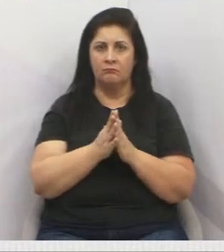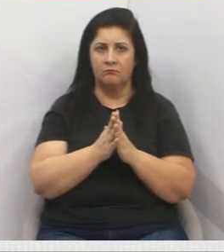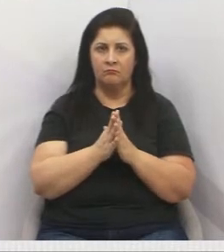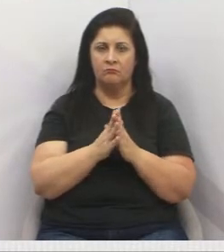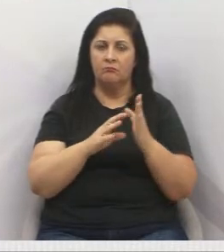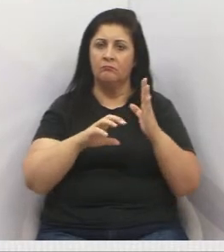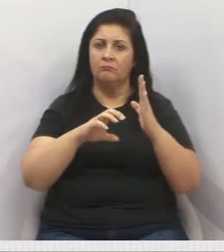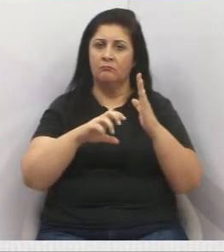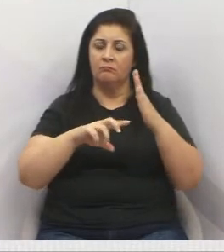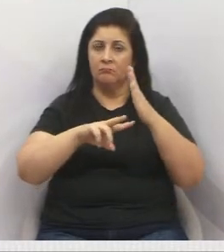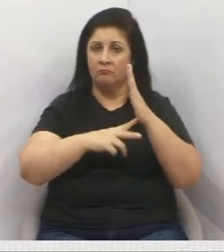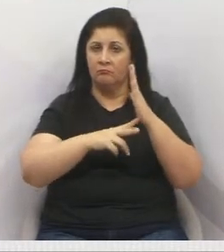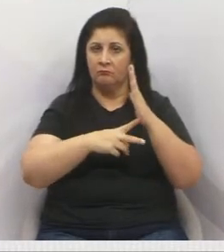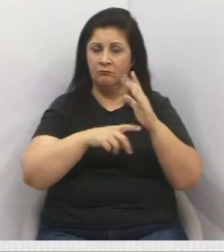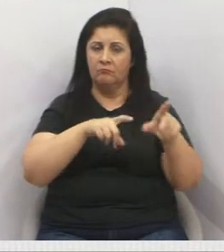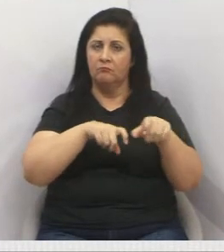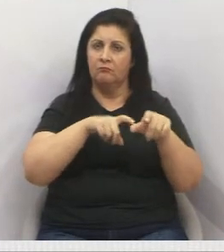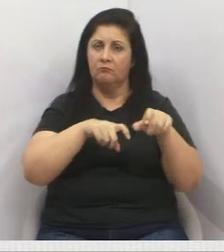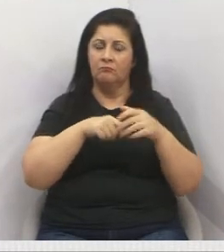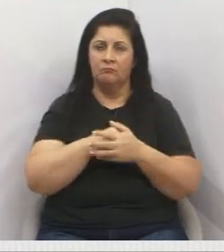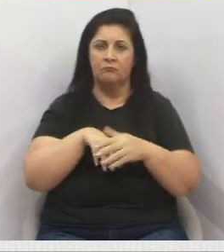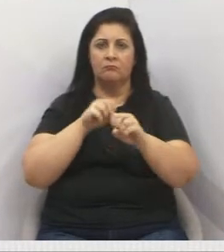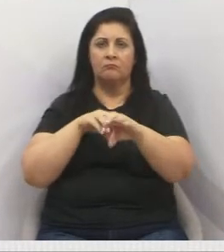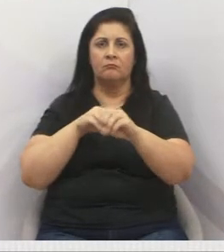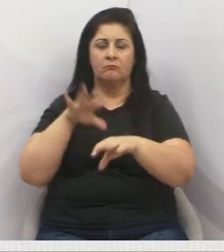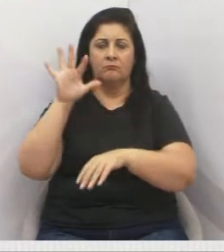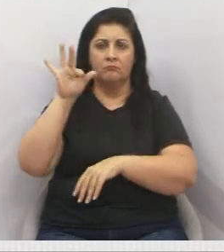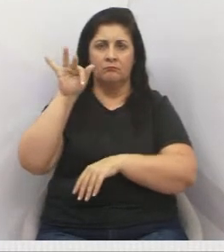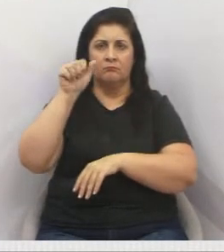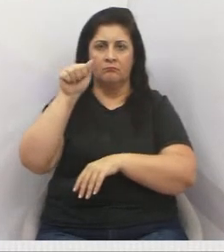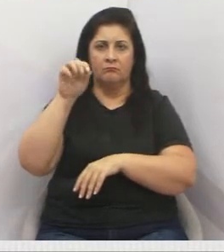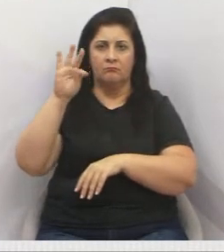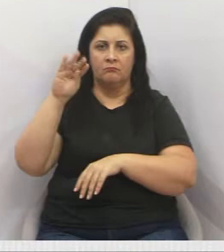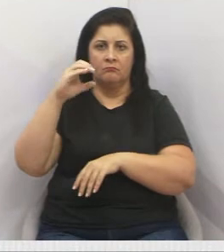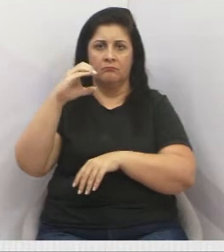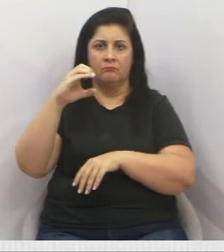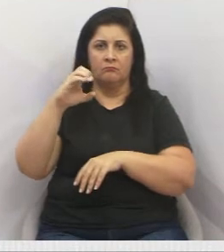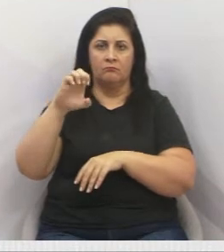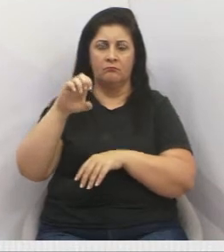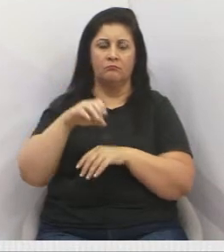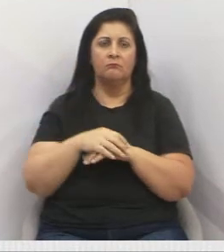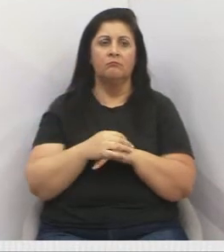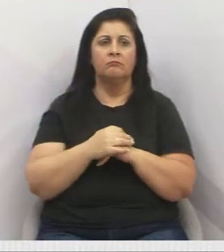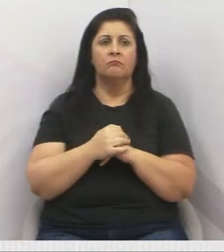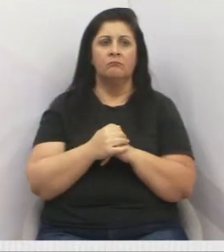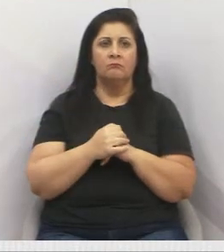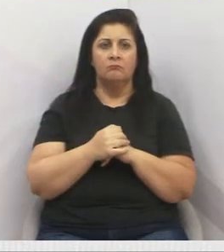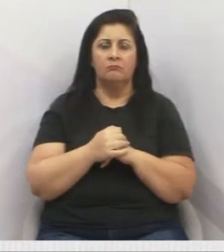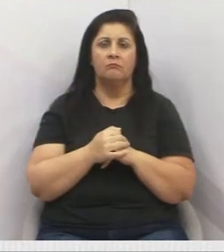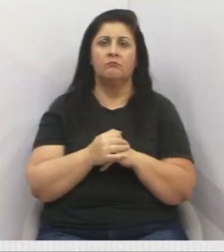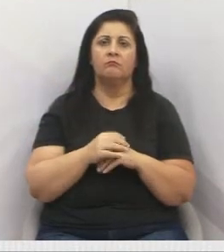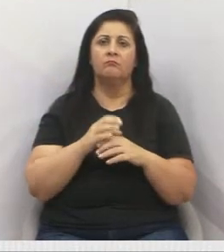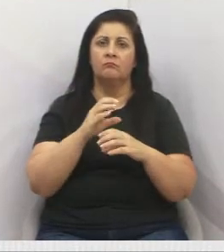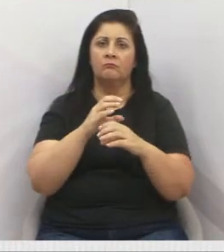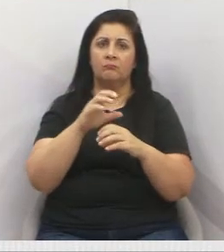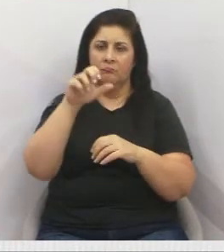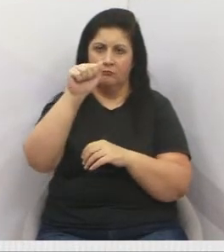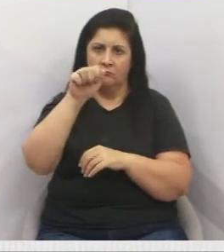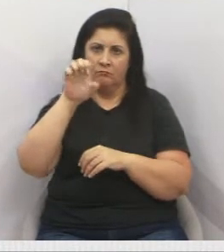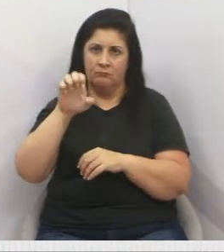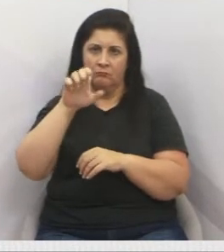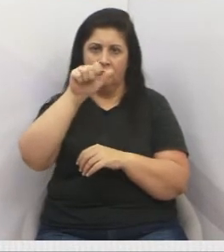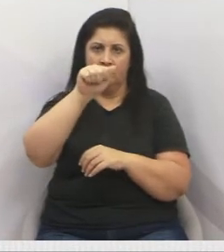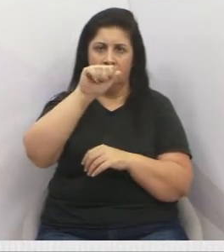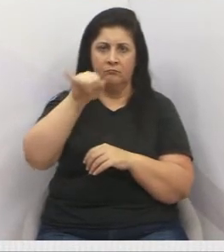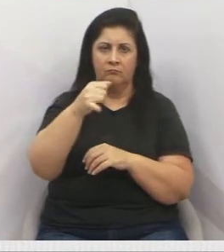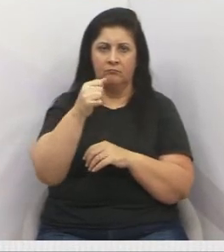Sindicato Rural, entidades acadêmicas FATEC e organização da sociedade civil, Associação dos Engenheiros, AEAJ.